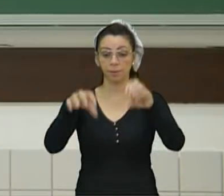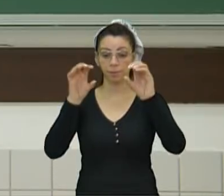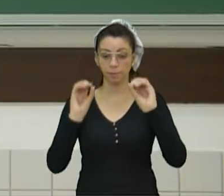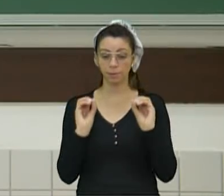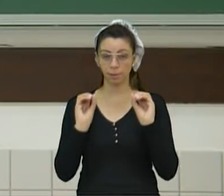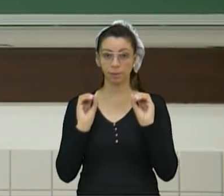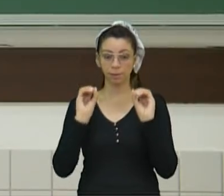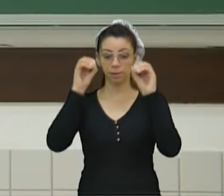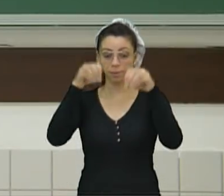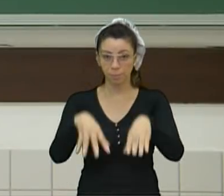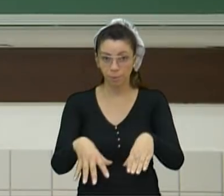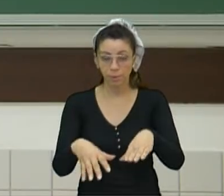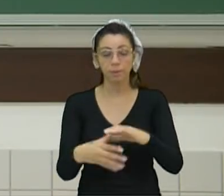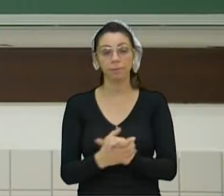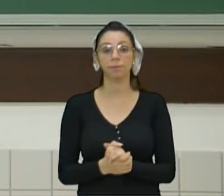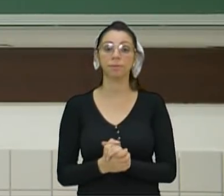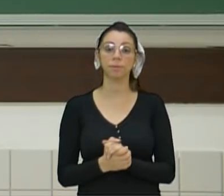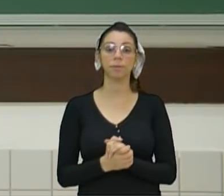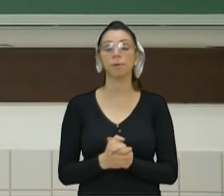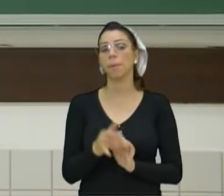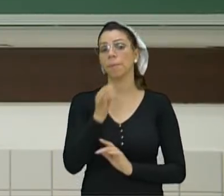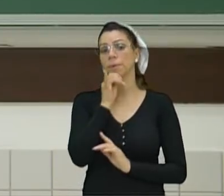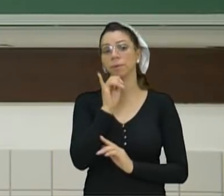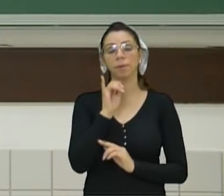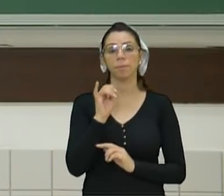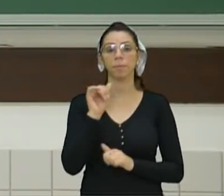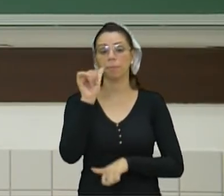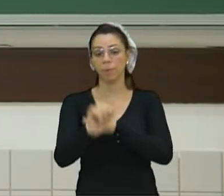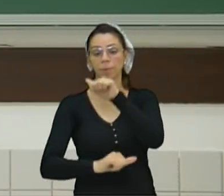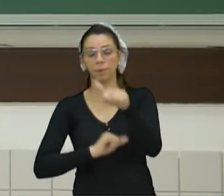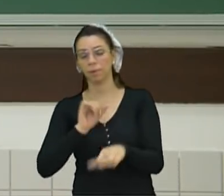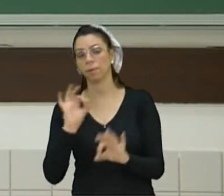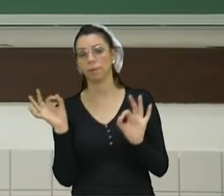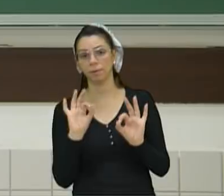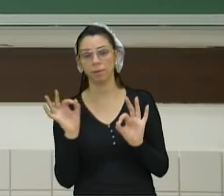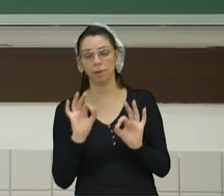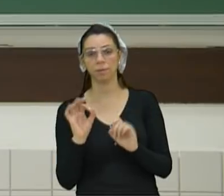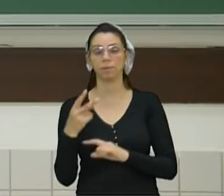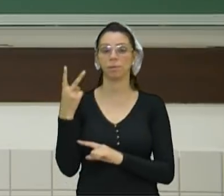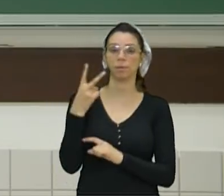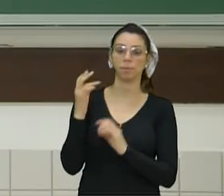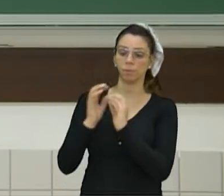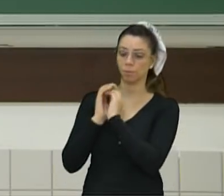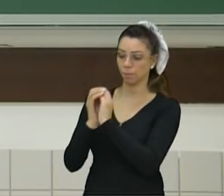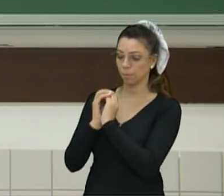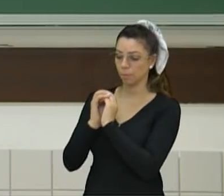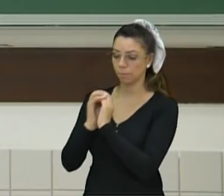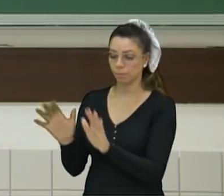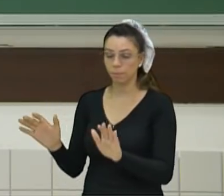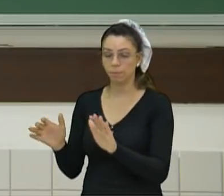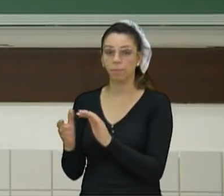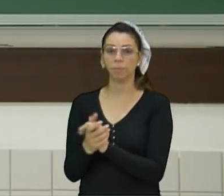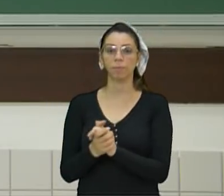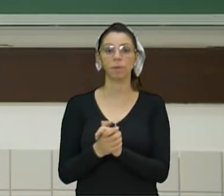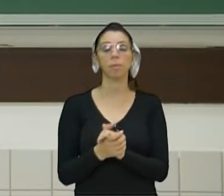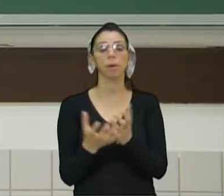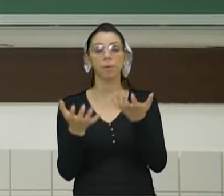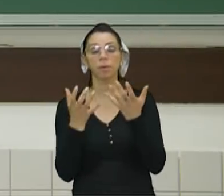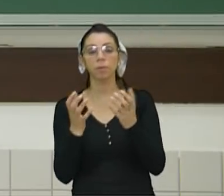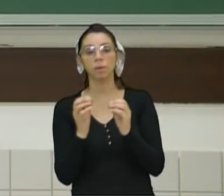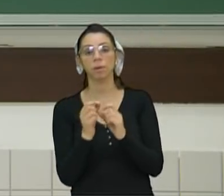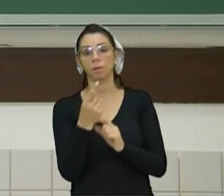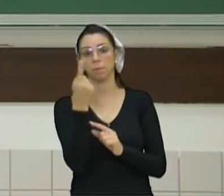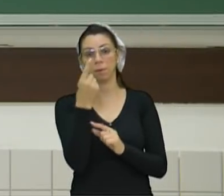do dado que a professora falou. Não vai alterar na minha segunda jogada, que eu queria que saísse os dois números 5. Joguei e saiu o 5. Né?